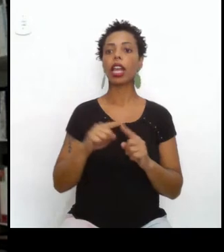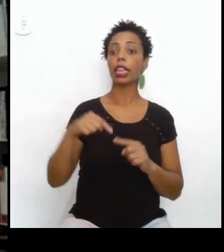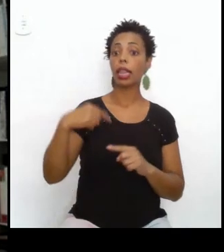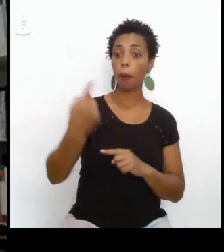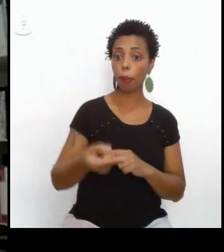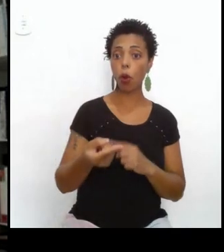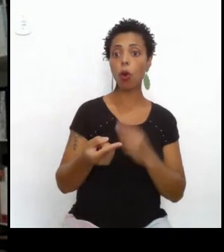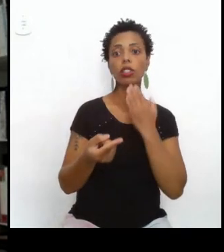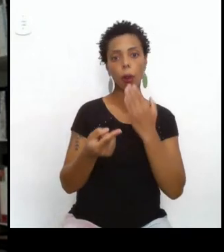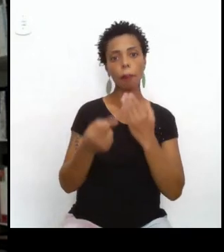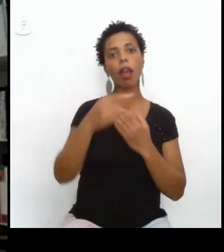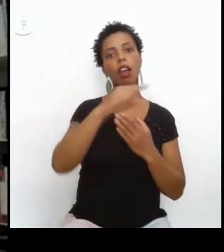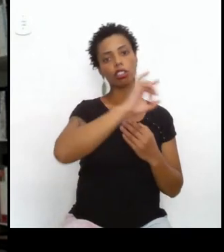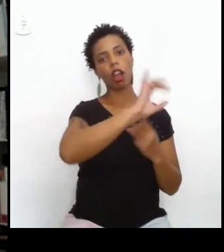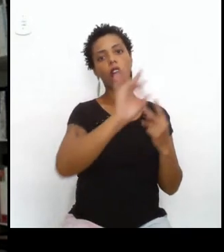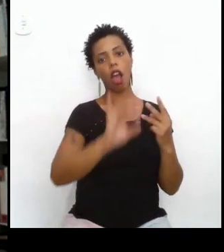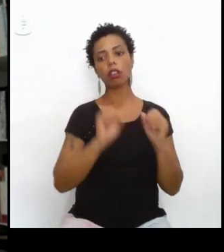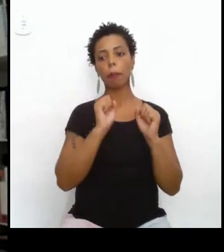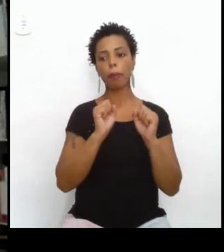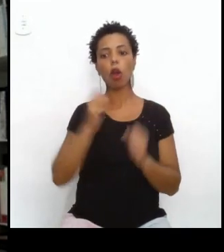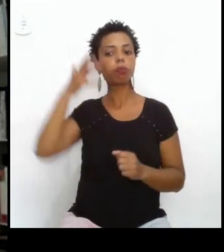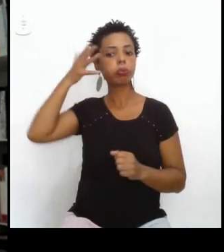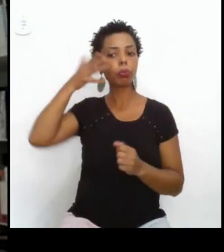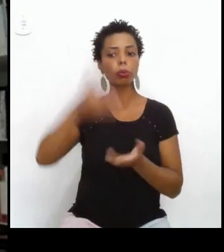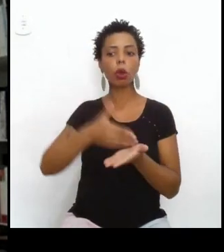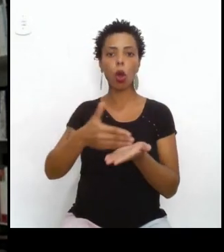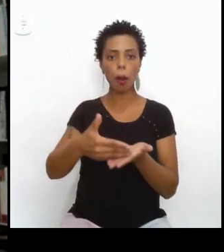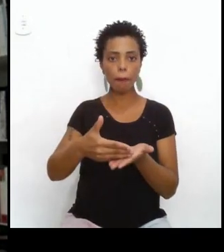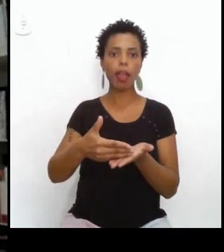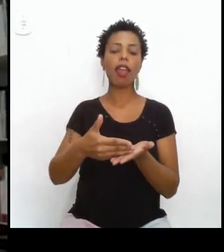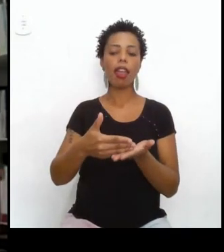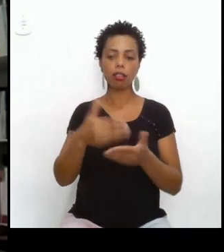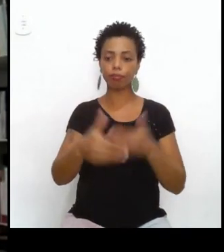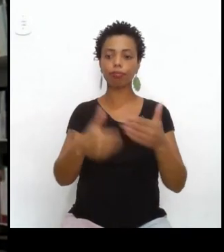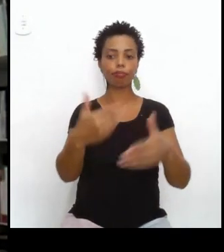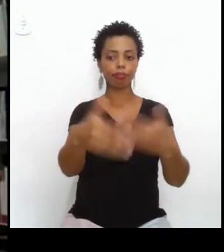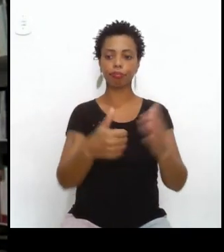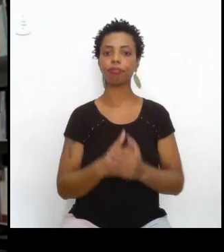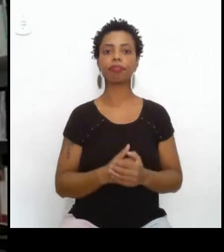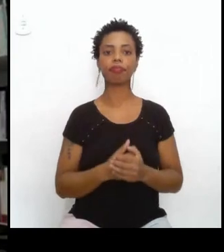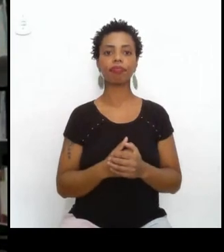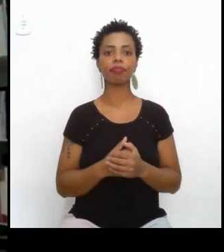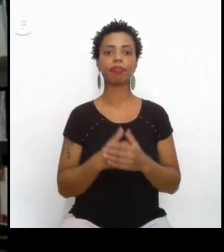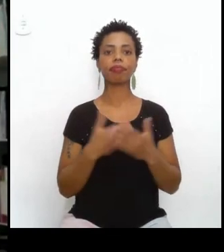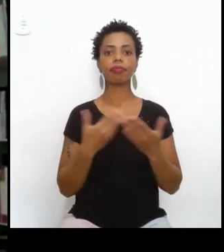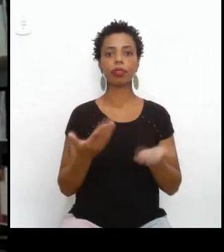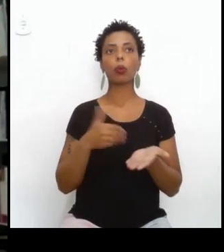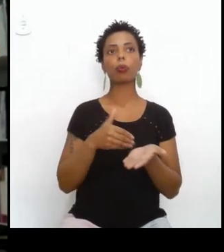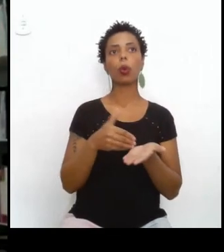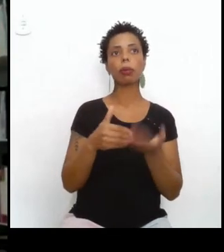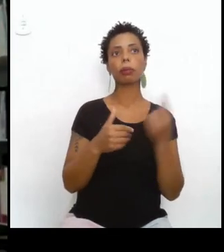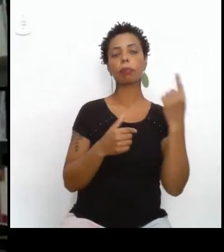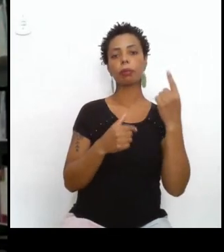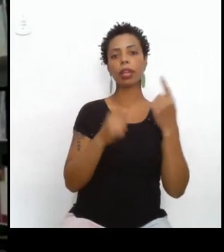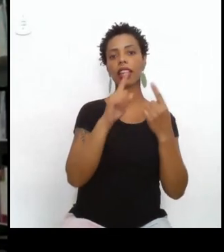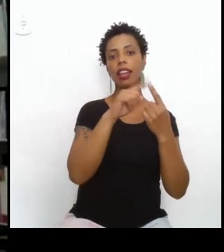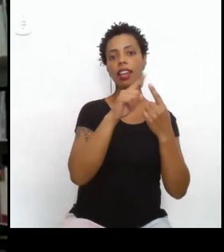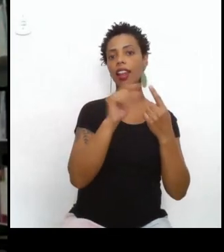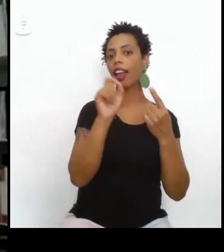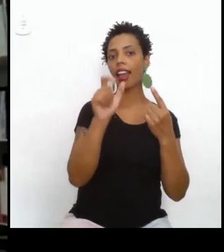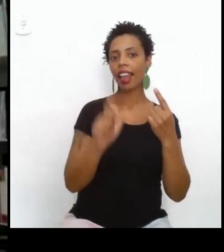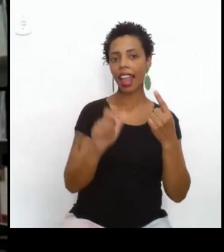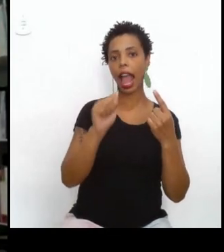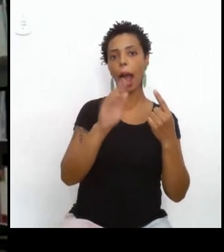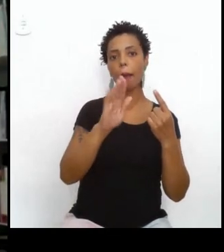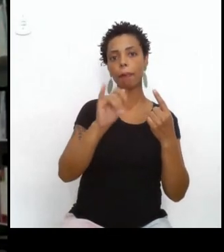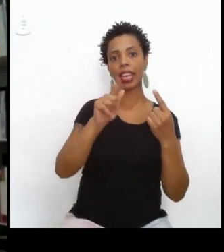para aquelas fala e assim por diante Então vou começar aqui com a Abigail